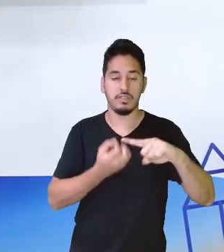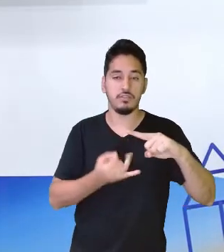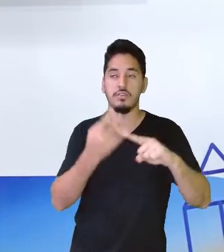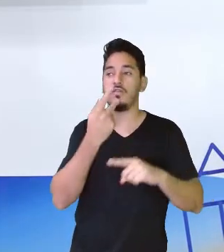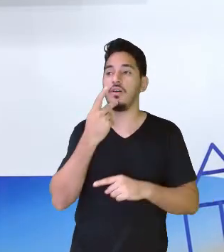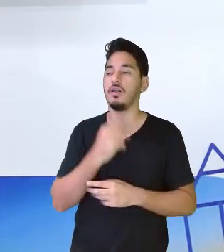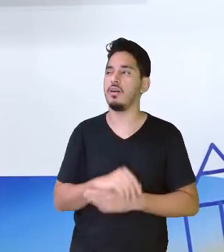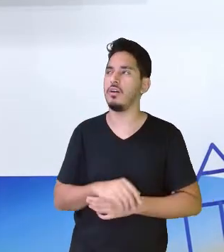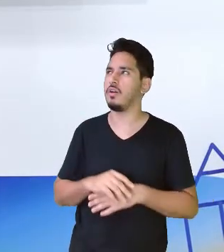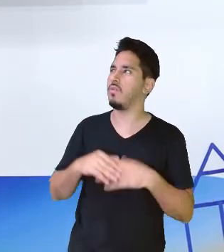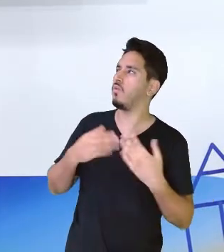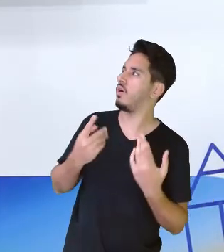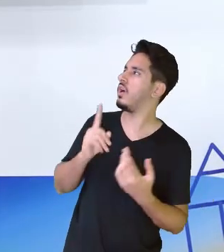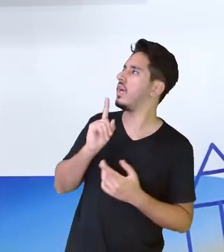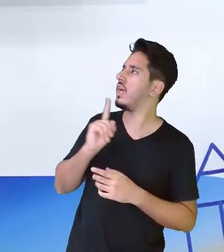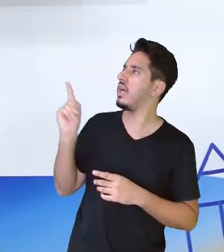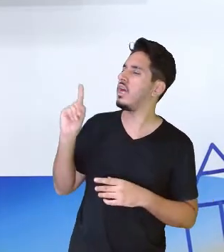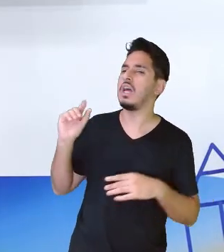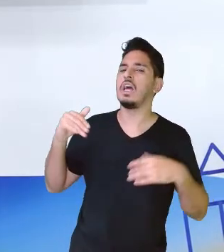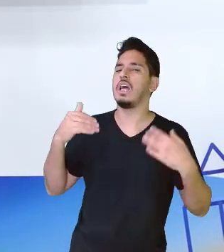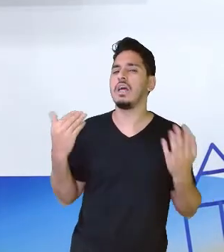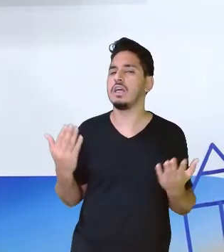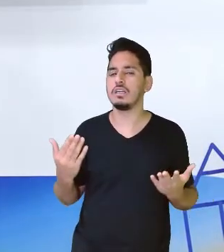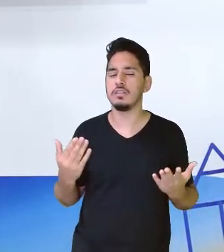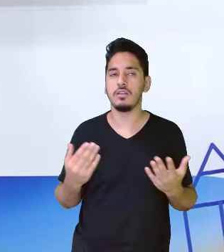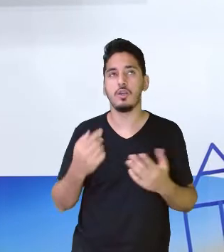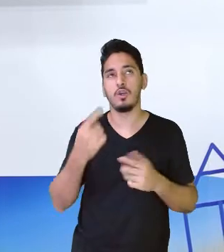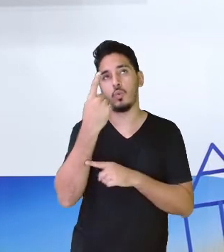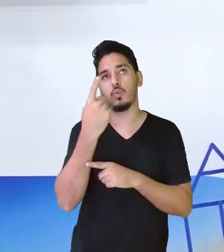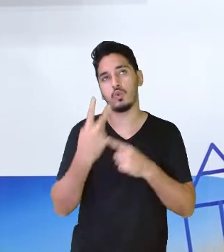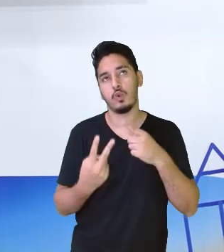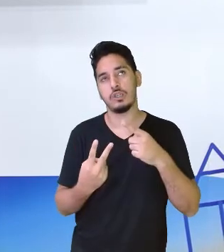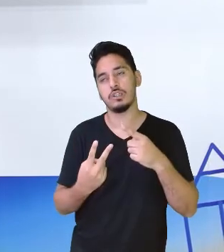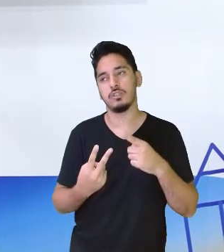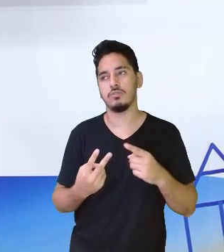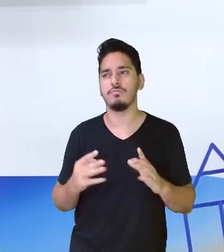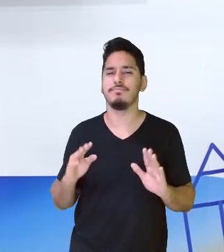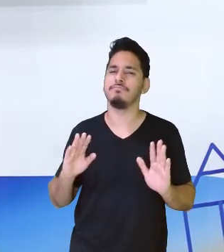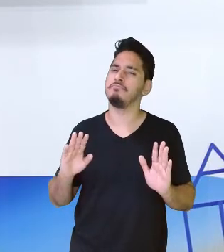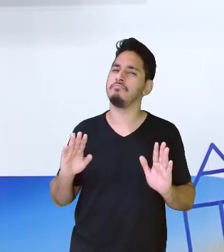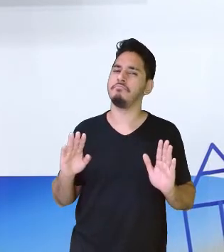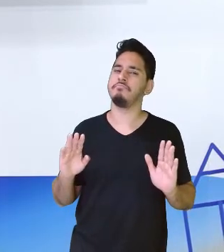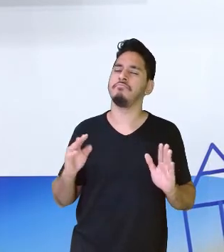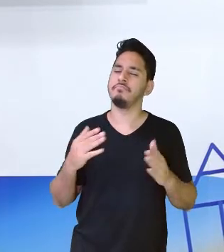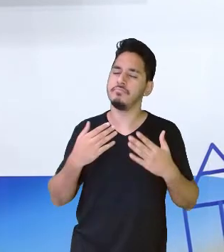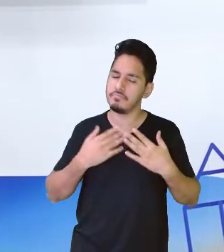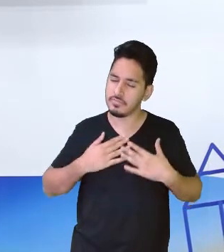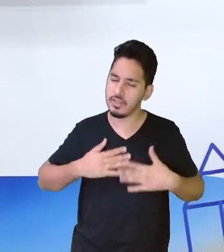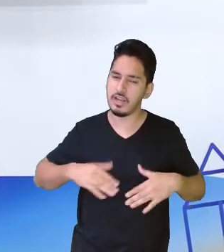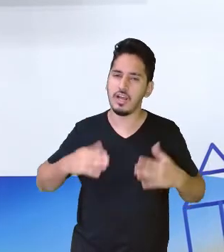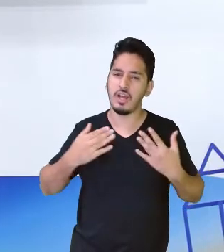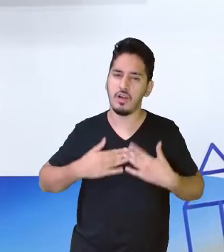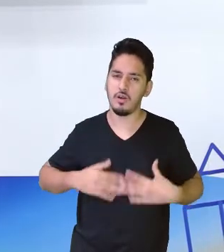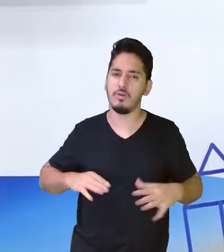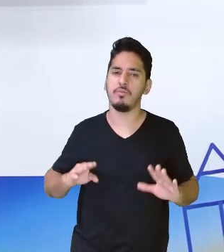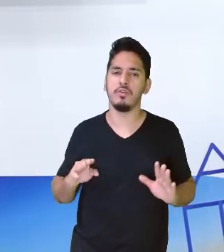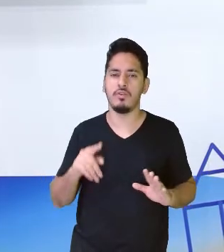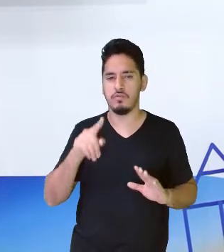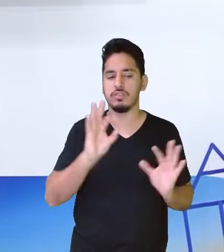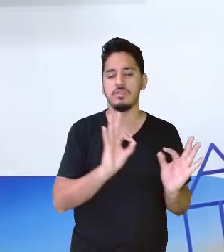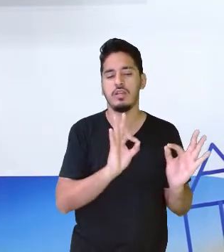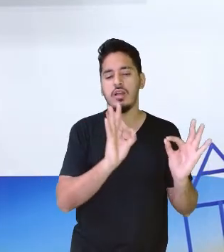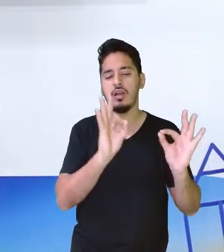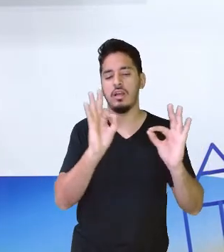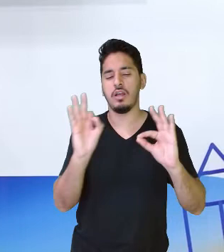dizer: que fração é essa, quinto ano? 1, 2. Pelo amor de Deus. Vocês assistem